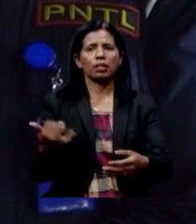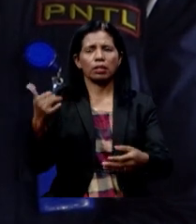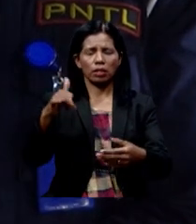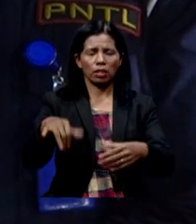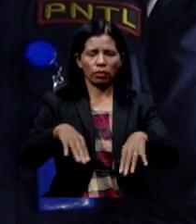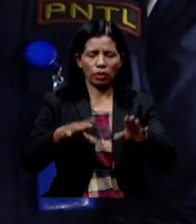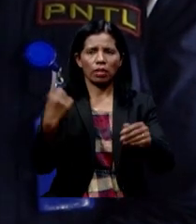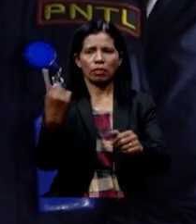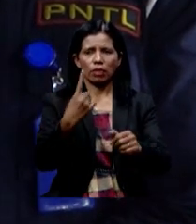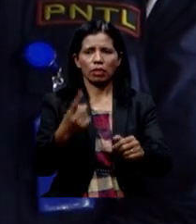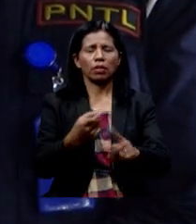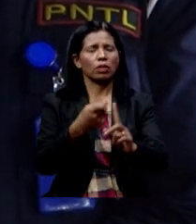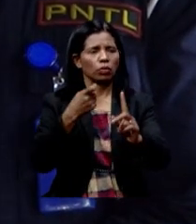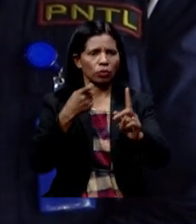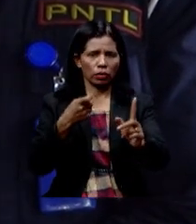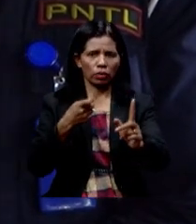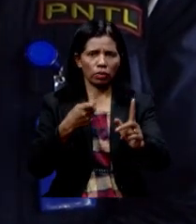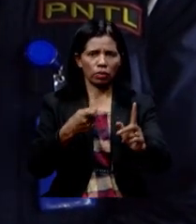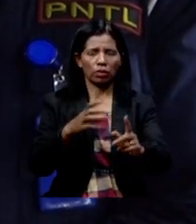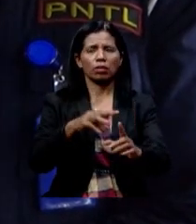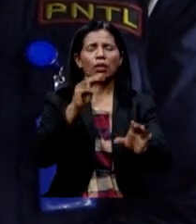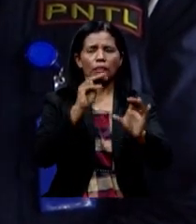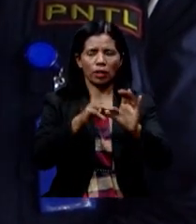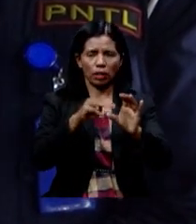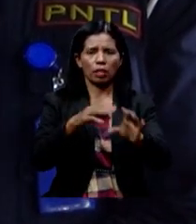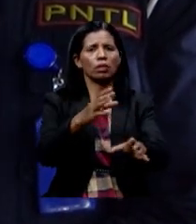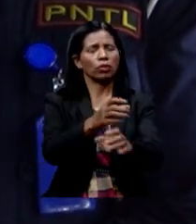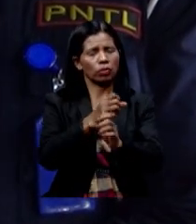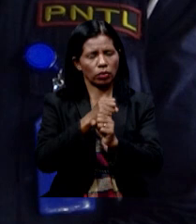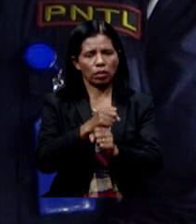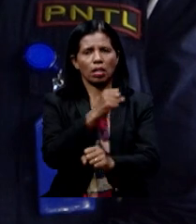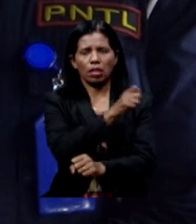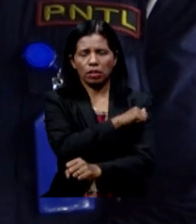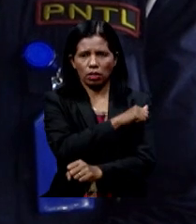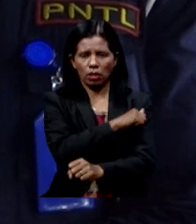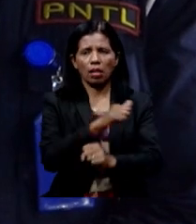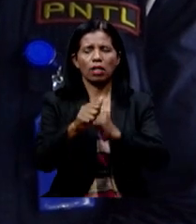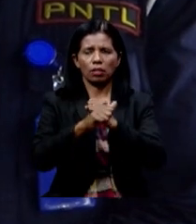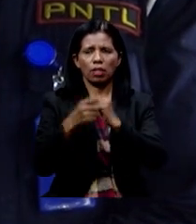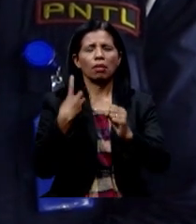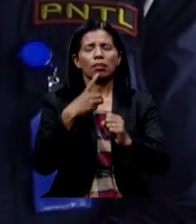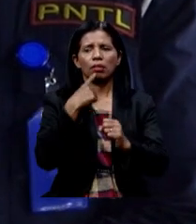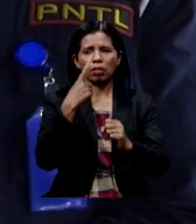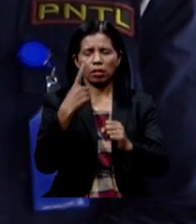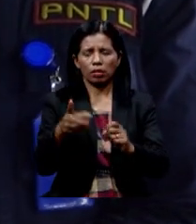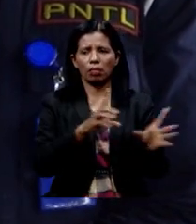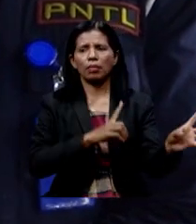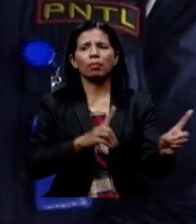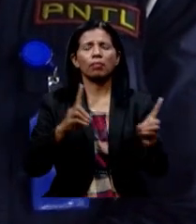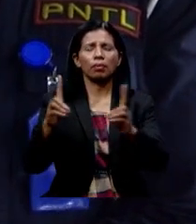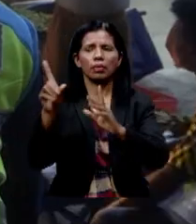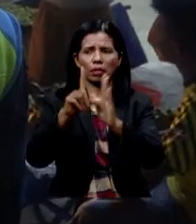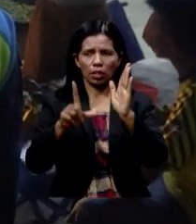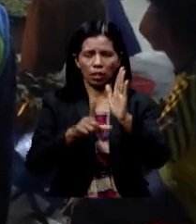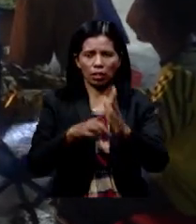fauna fati, usi parti zesta un mercado, se foti asang. I ami, ane son yaudeang, ami se implementa lei koriku